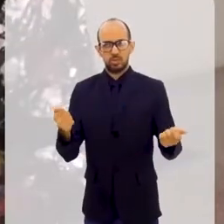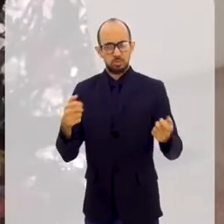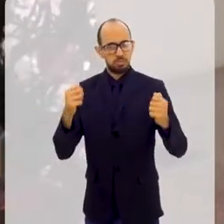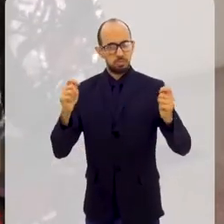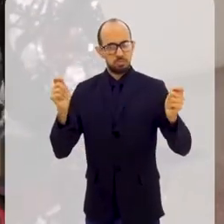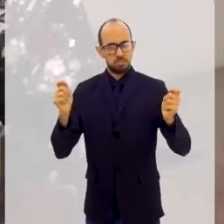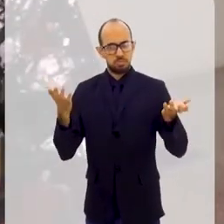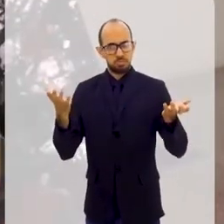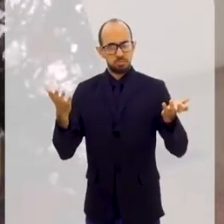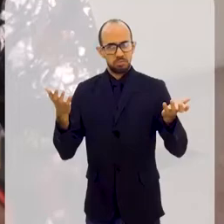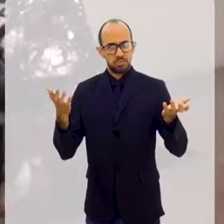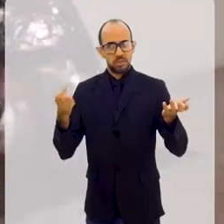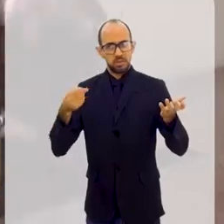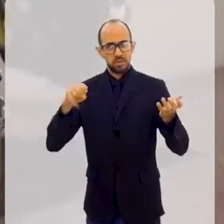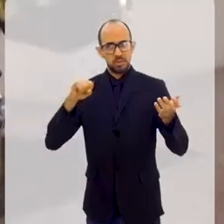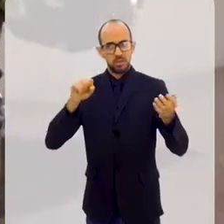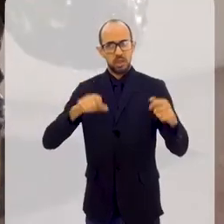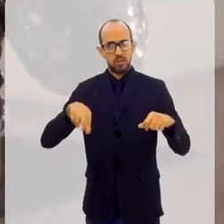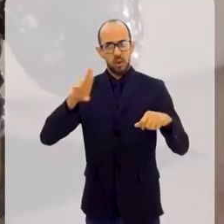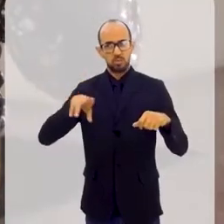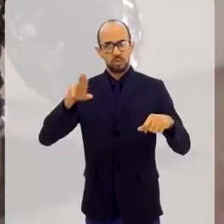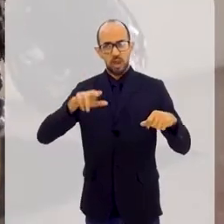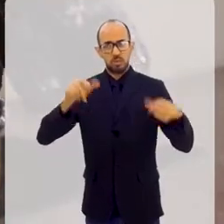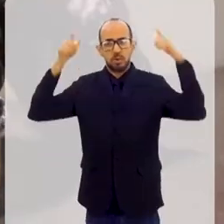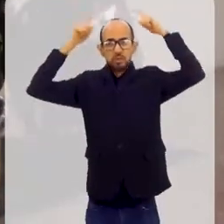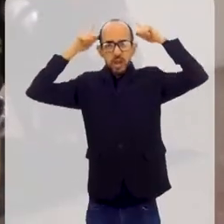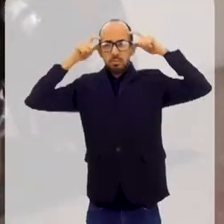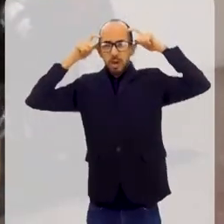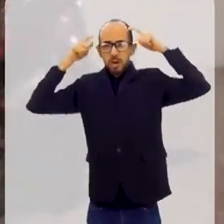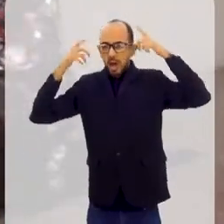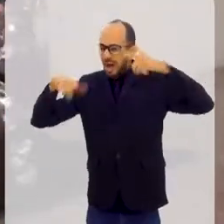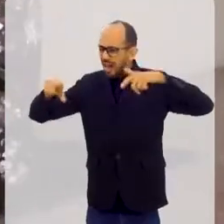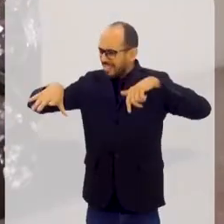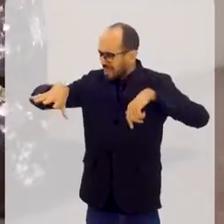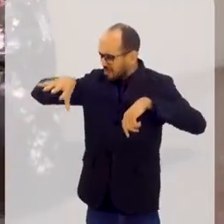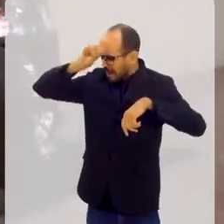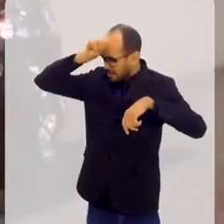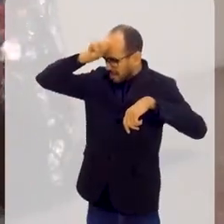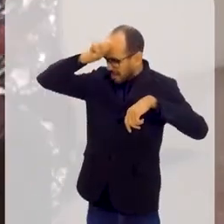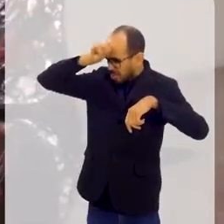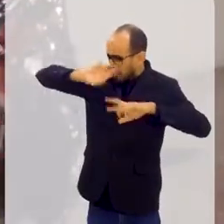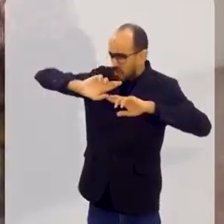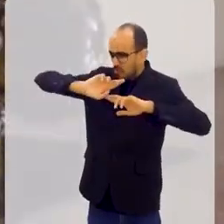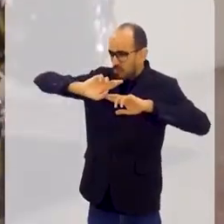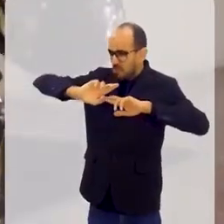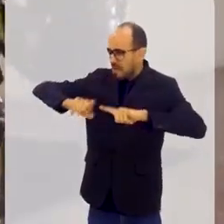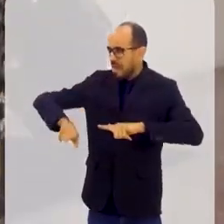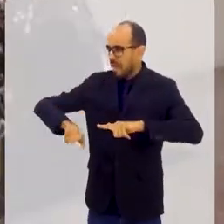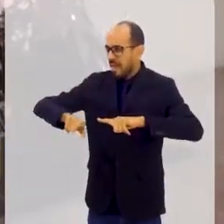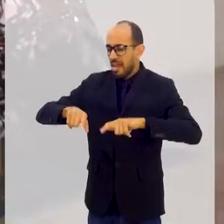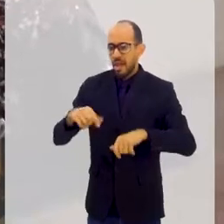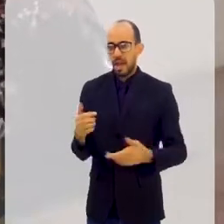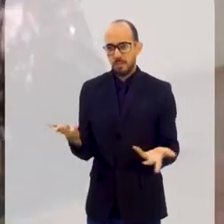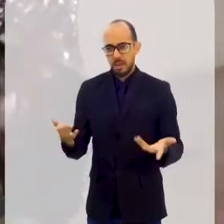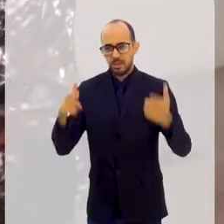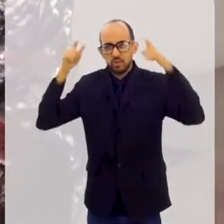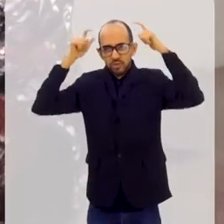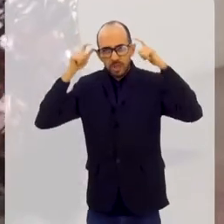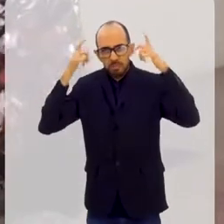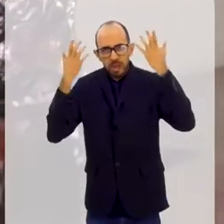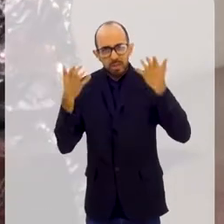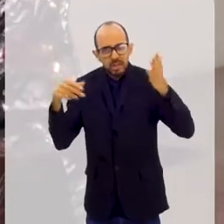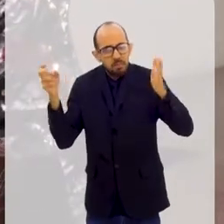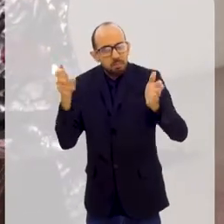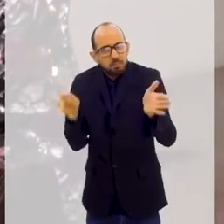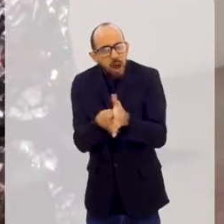camisa jeans isso aí se eu vou colocar meu chapéu em cima ai virou macumbeiro não a questão é que o chapéu que